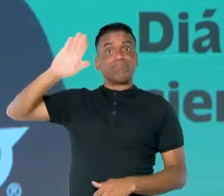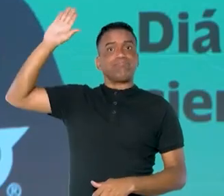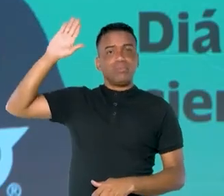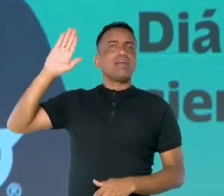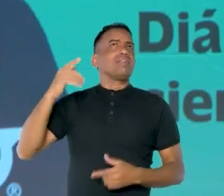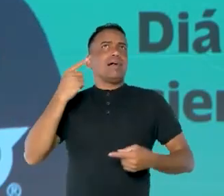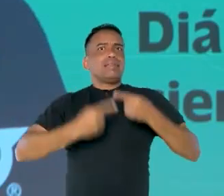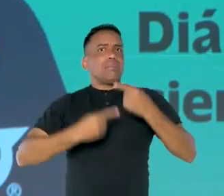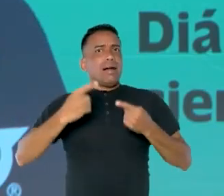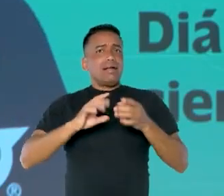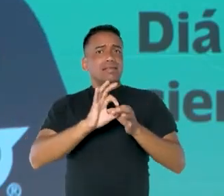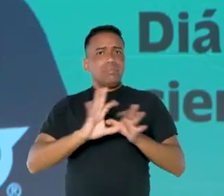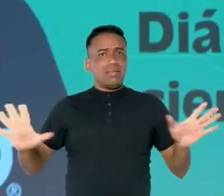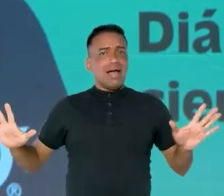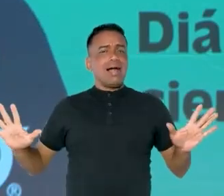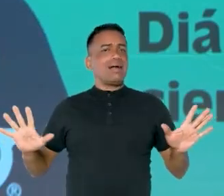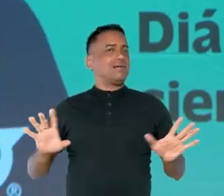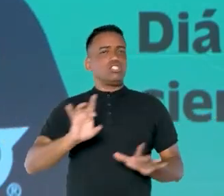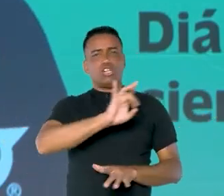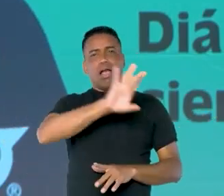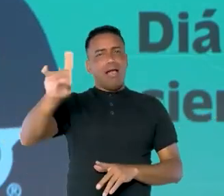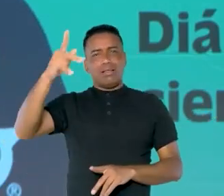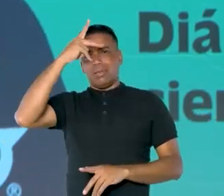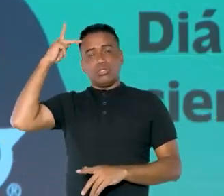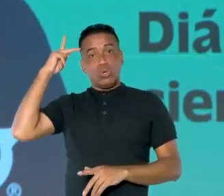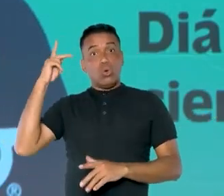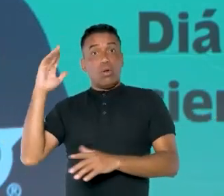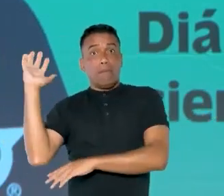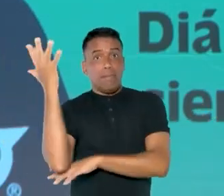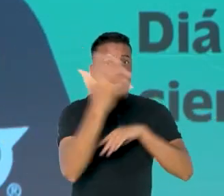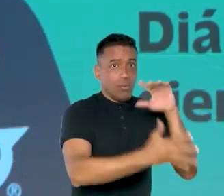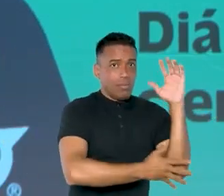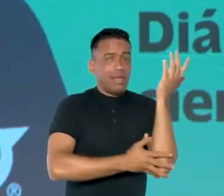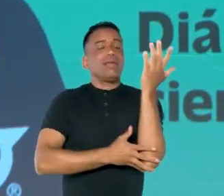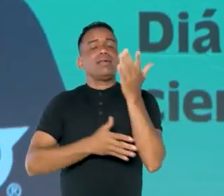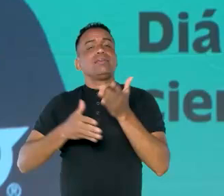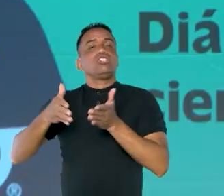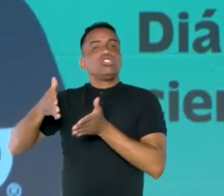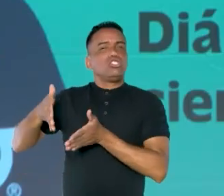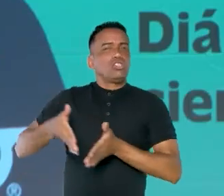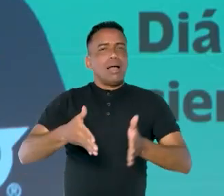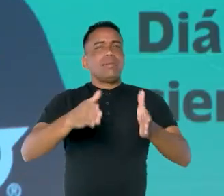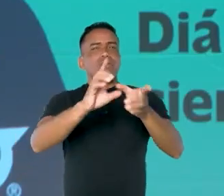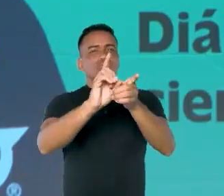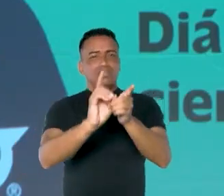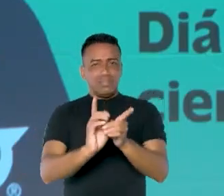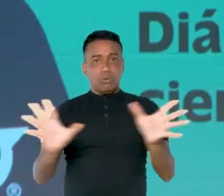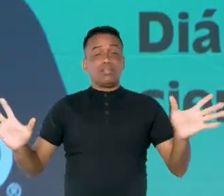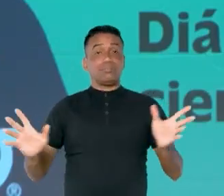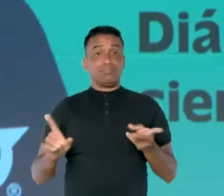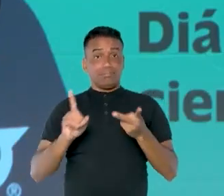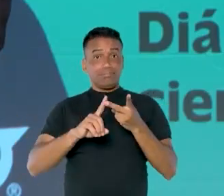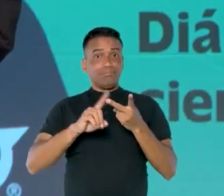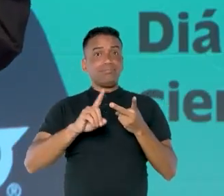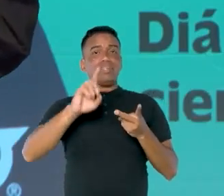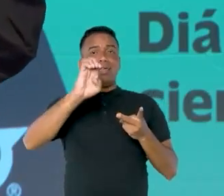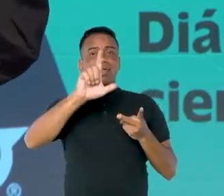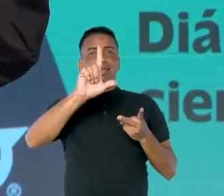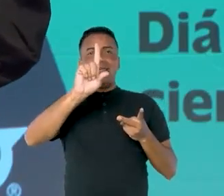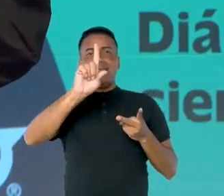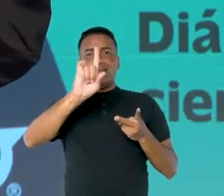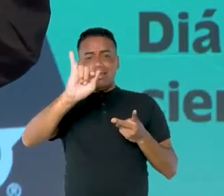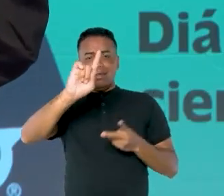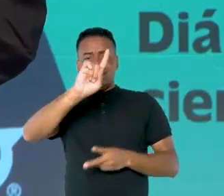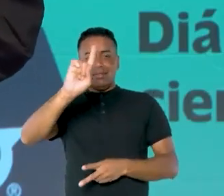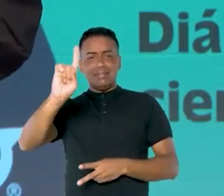para o debate temas como liberdades individuais, meio ambiente e os caminhos da democracia. Elisângela Baré é uma